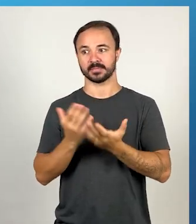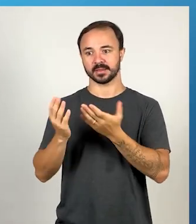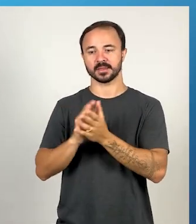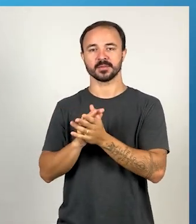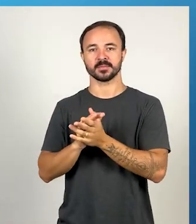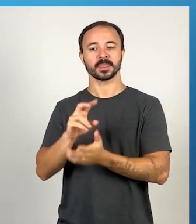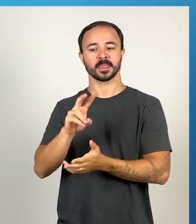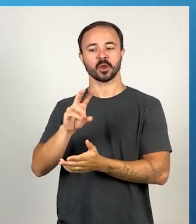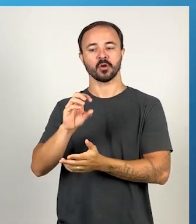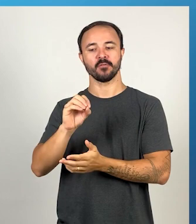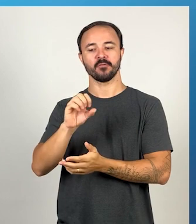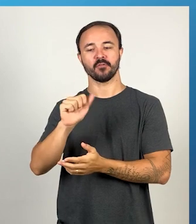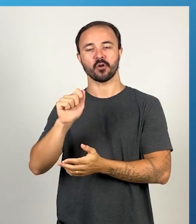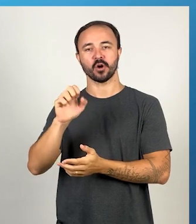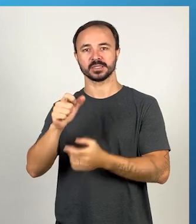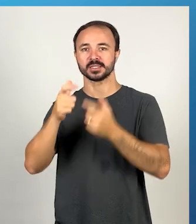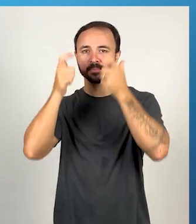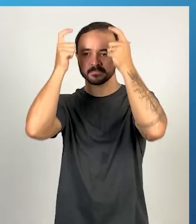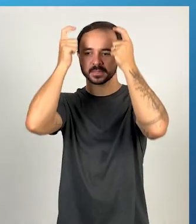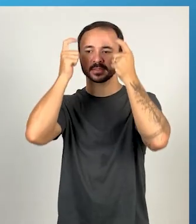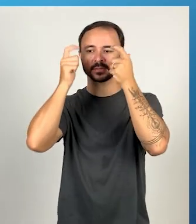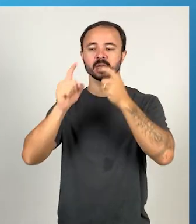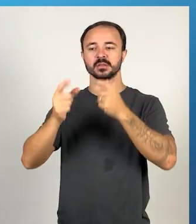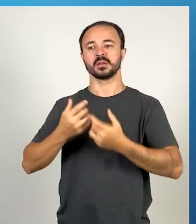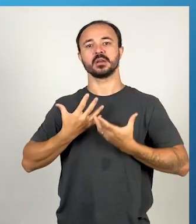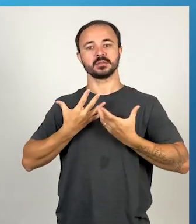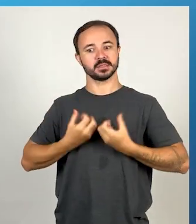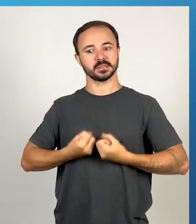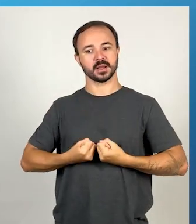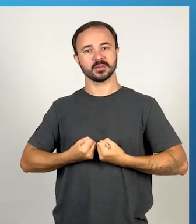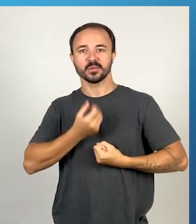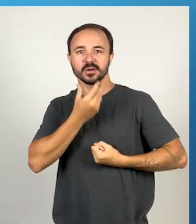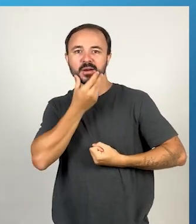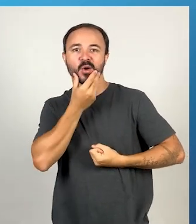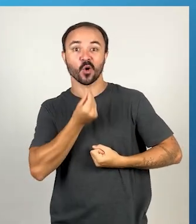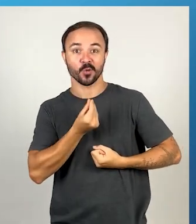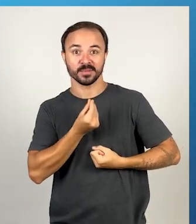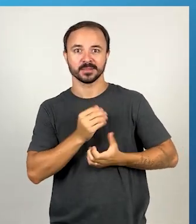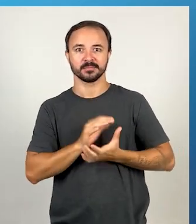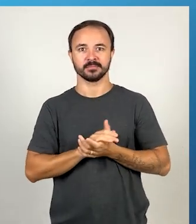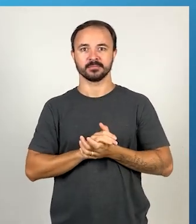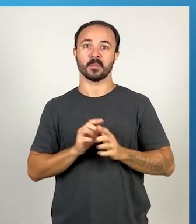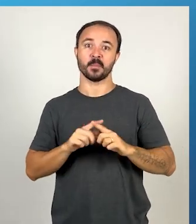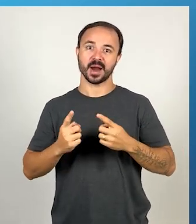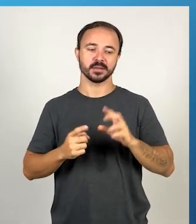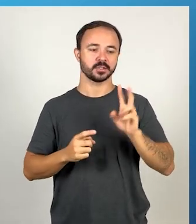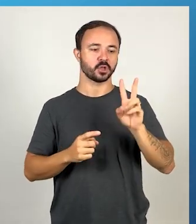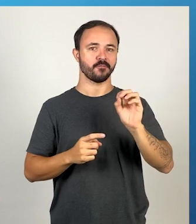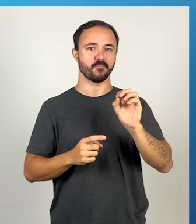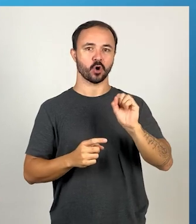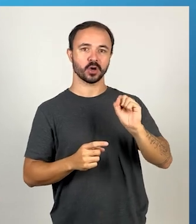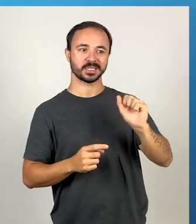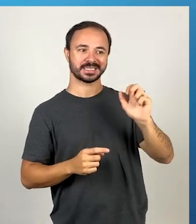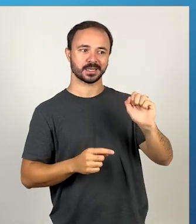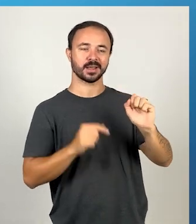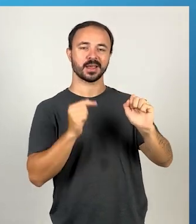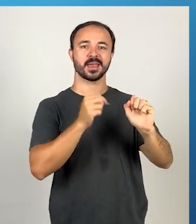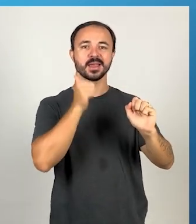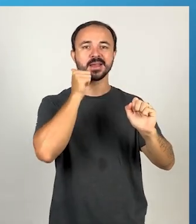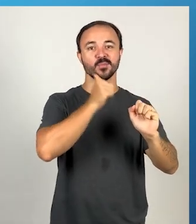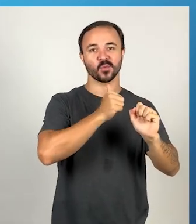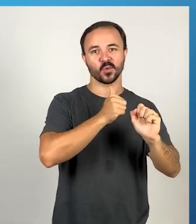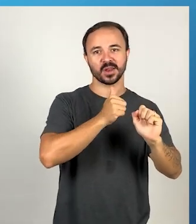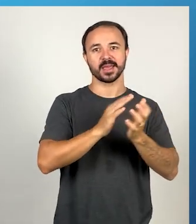é Vossa Majestade está cansado da viagem. Subentende-se que Vossa Majestade é um homem,